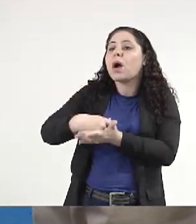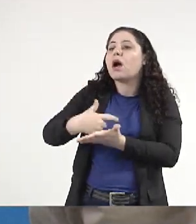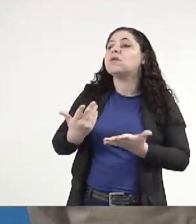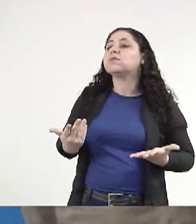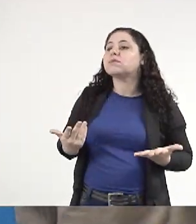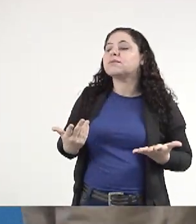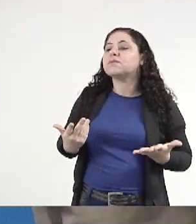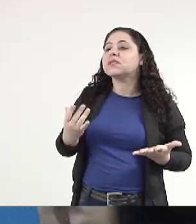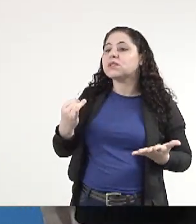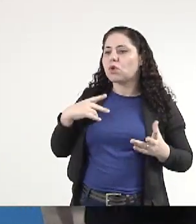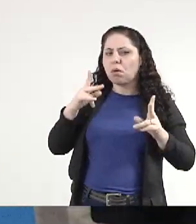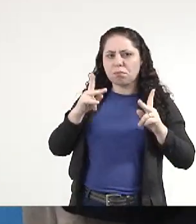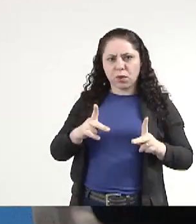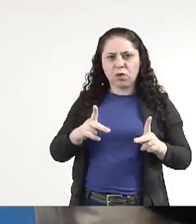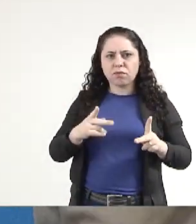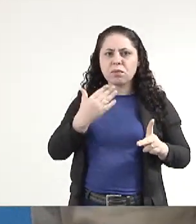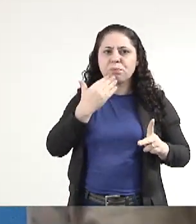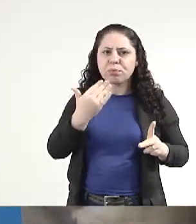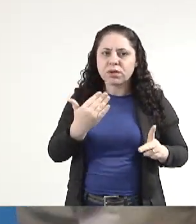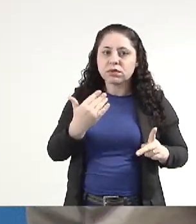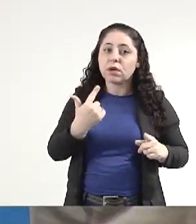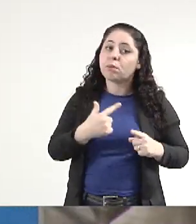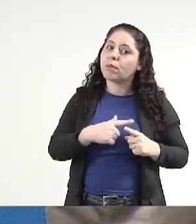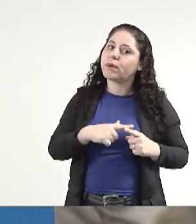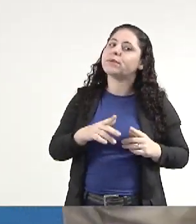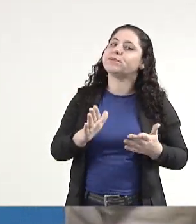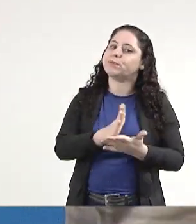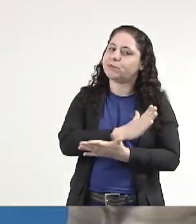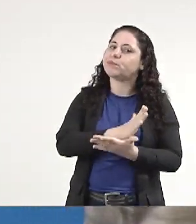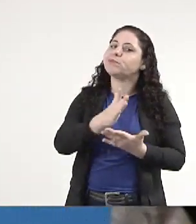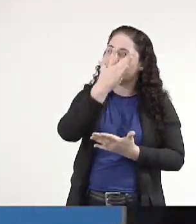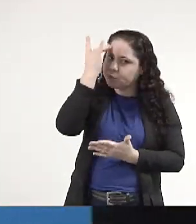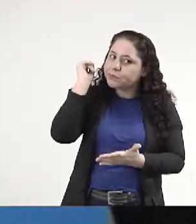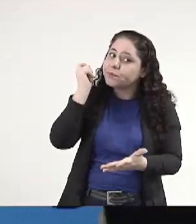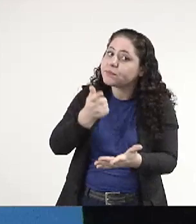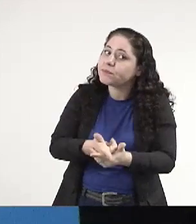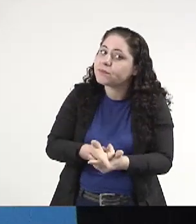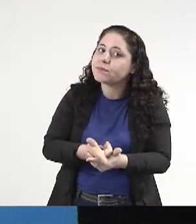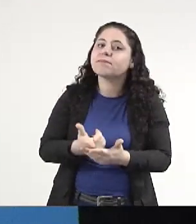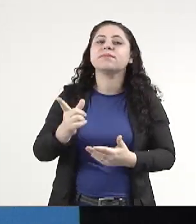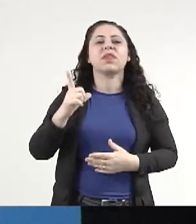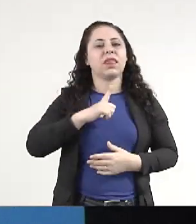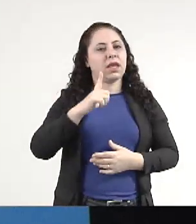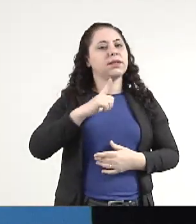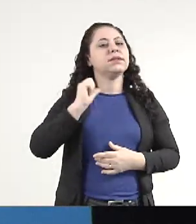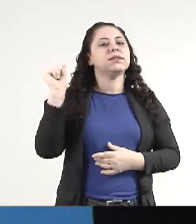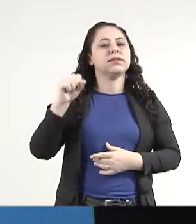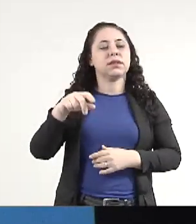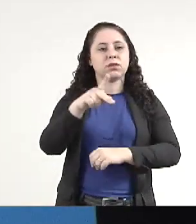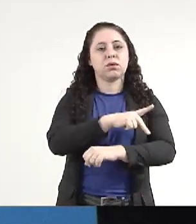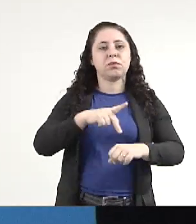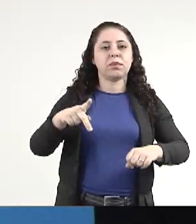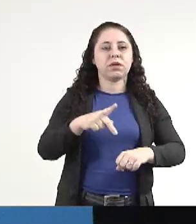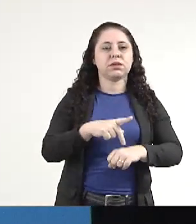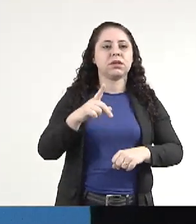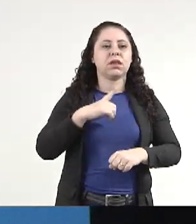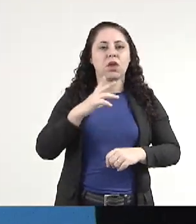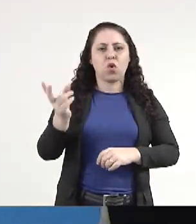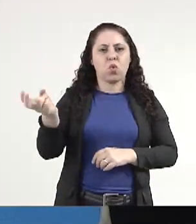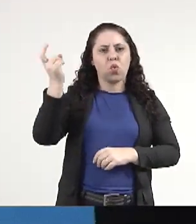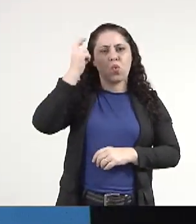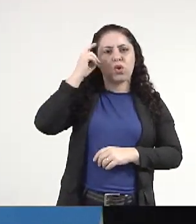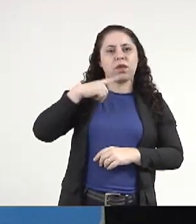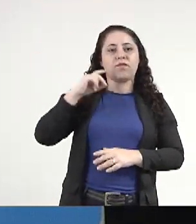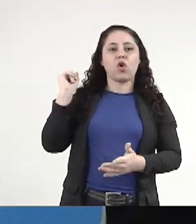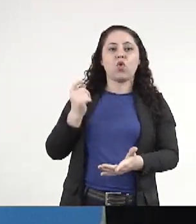pagar? E se o povo pede, é porque alguém paga. Então, existe sim no país uma cultura